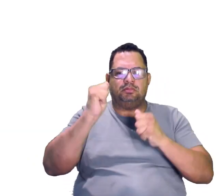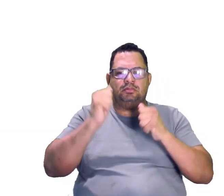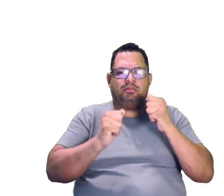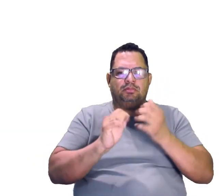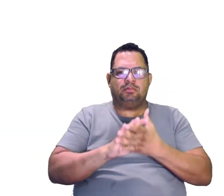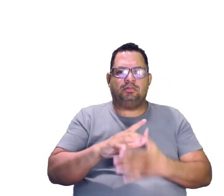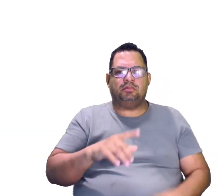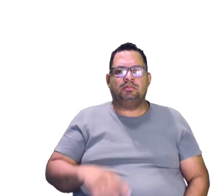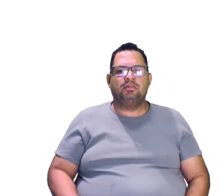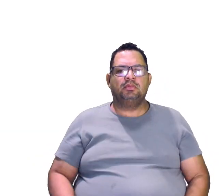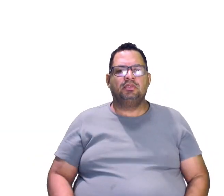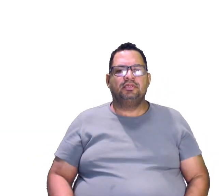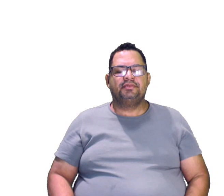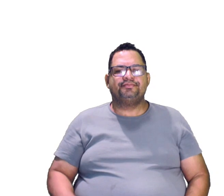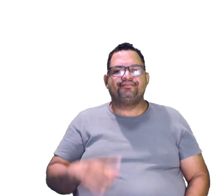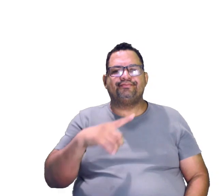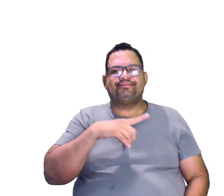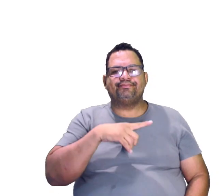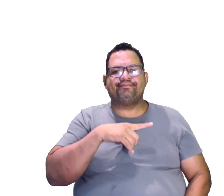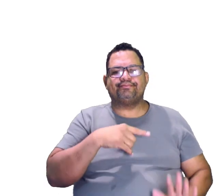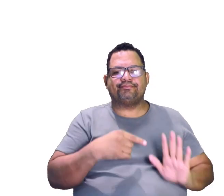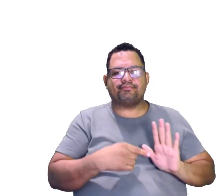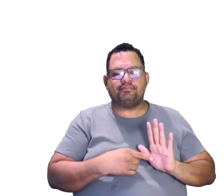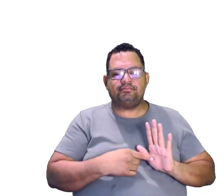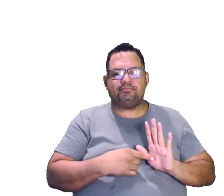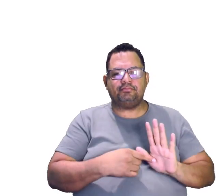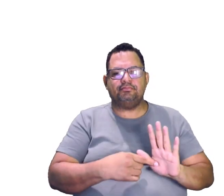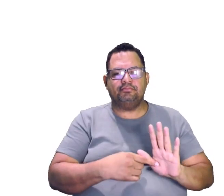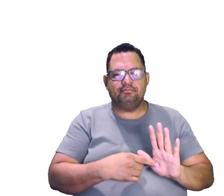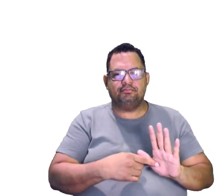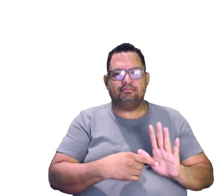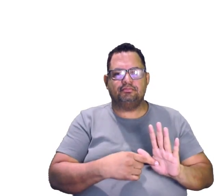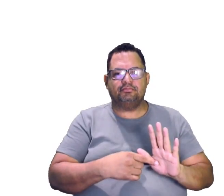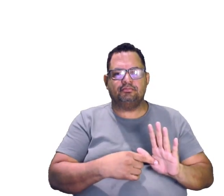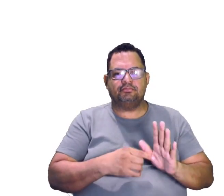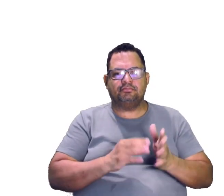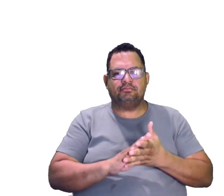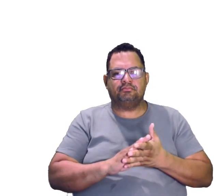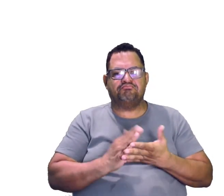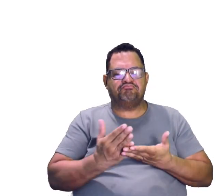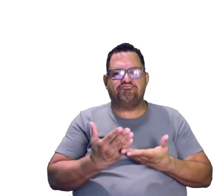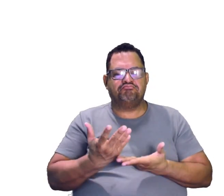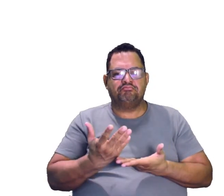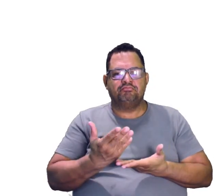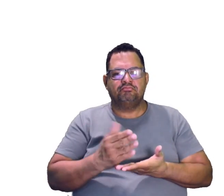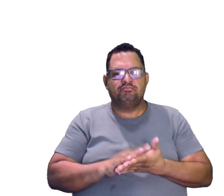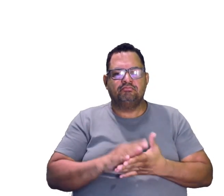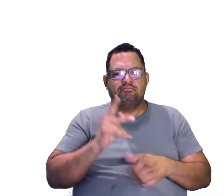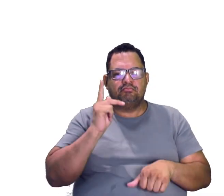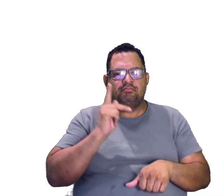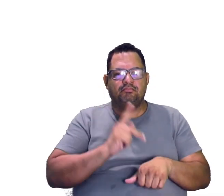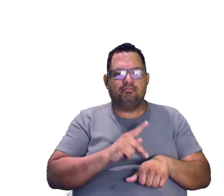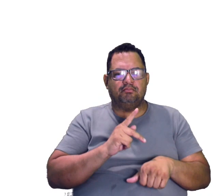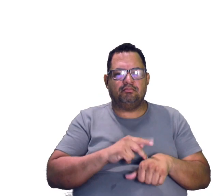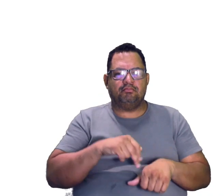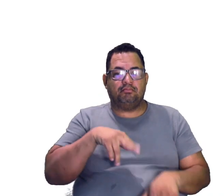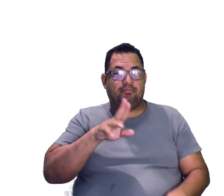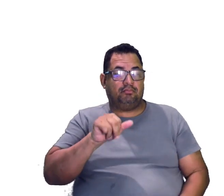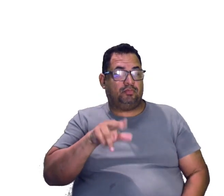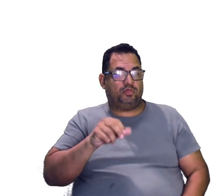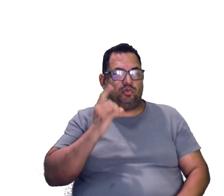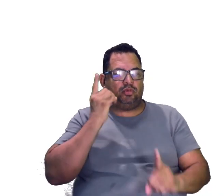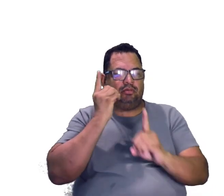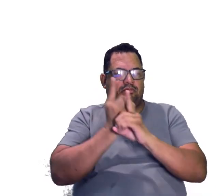a representação do que seria, né, uma representação totalmente genérica, tá, gente? A pedra filosofal nunca foi encontrada, então não se